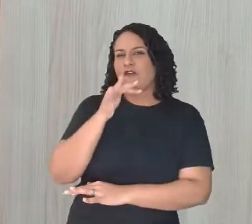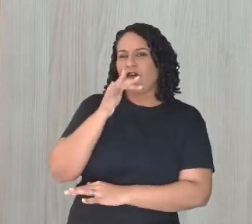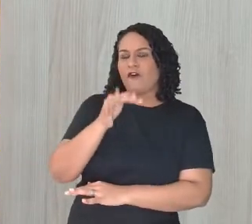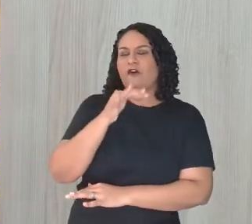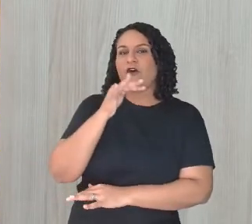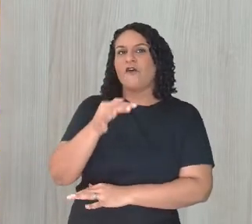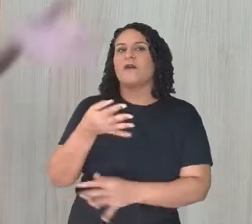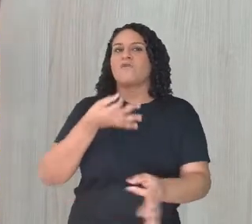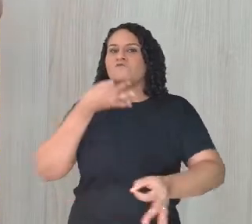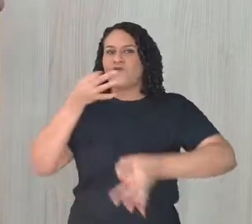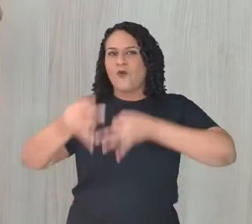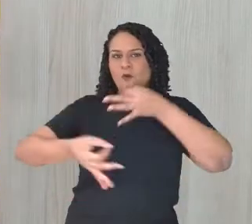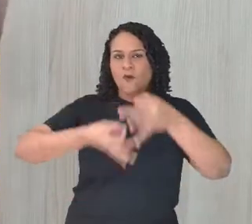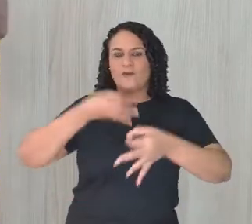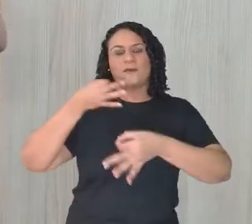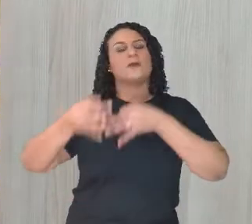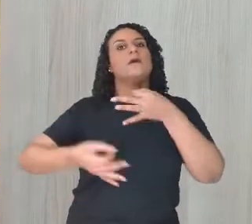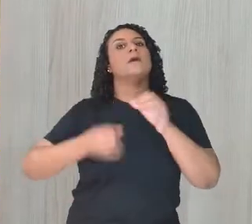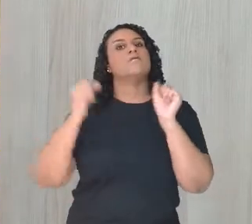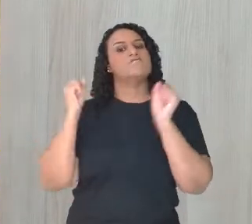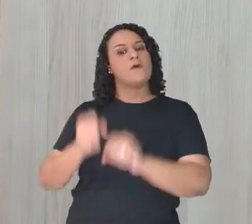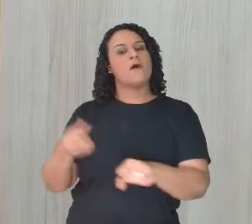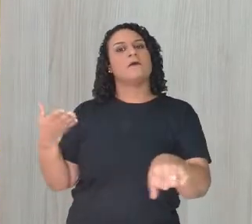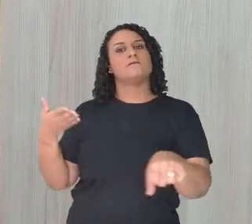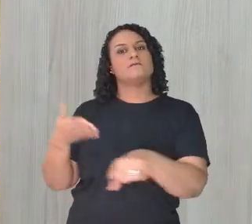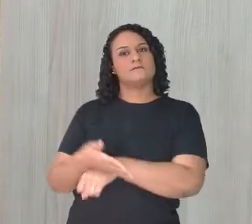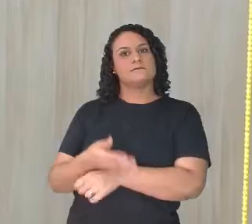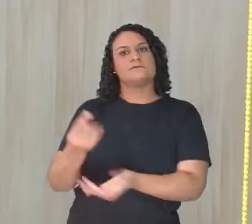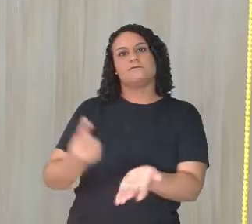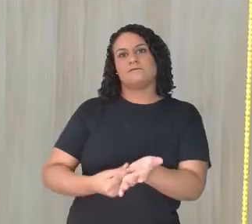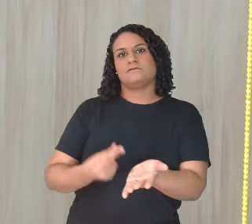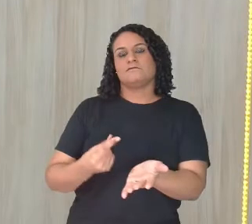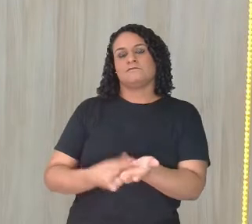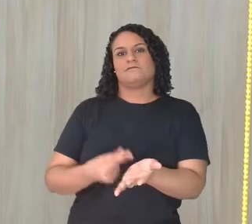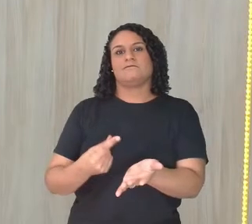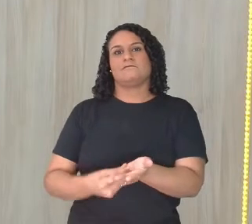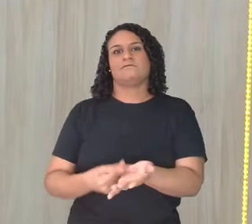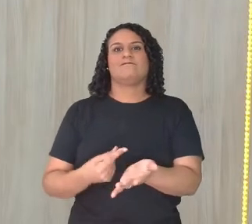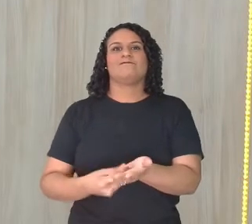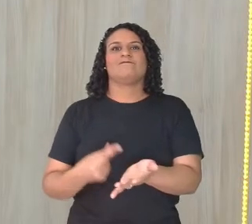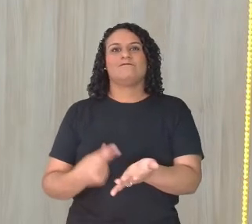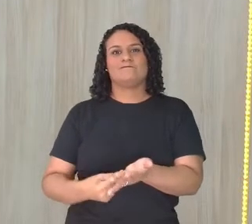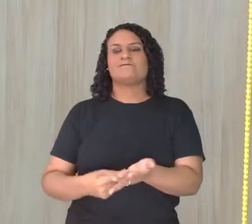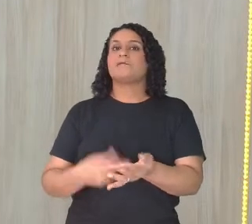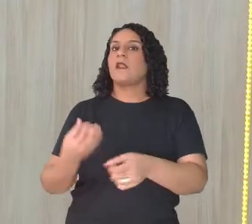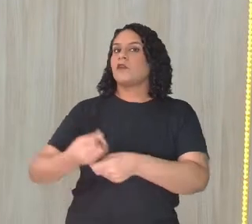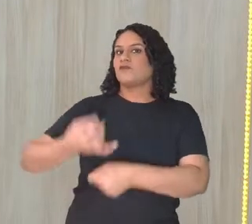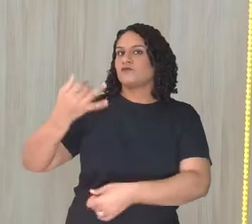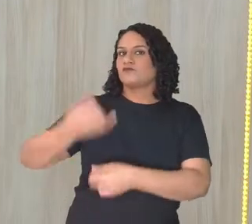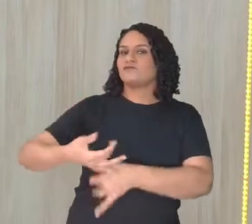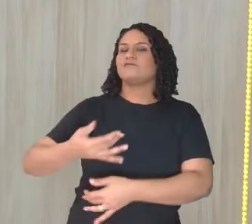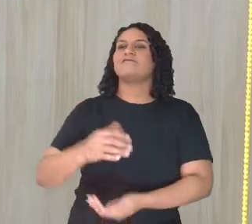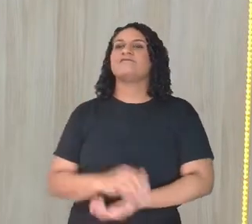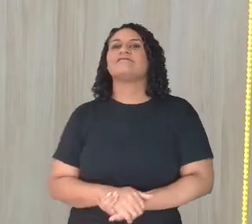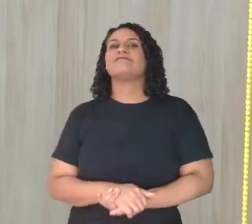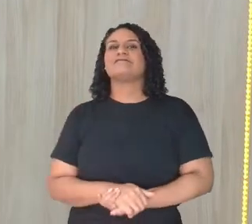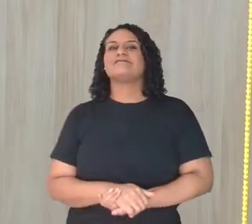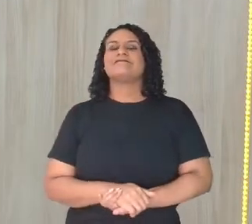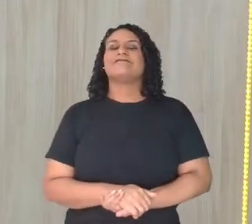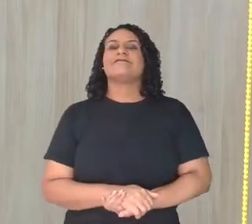Um beijo fofoca, e a gente vai se falando ao longo da aula. É notícia, né? Fofoca é notícia. Então, vamos lá